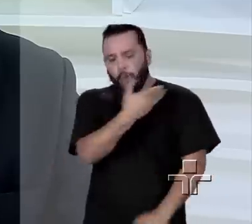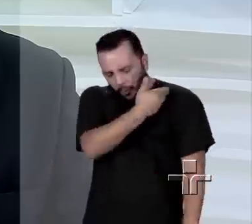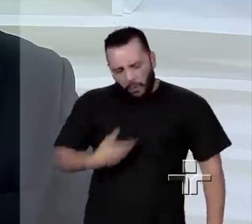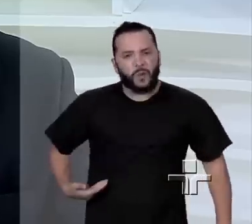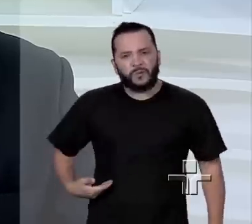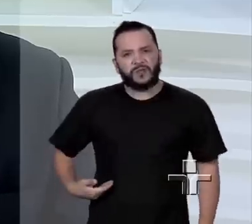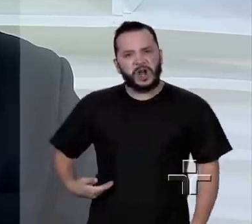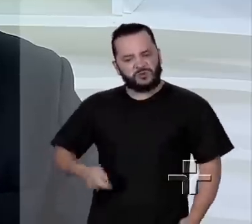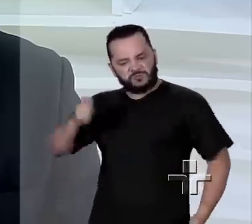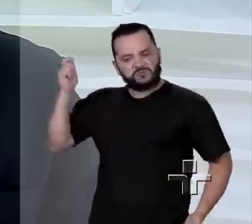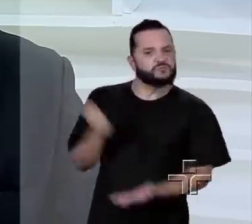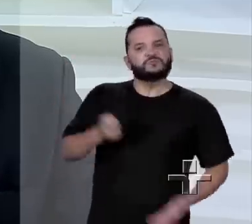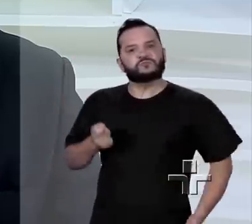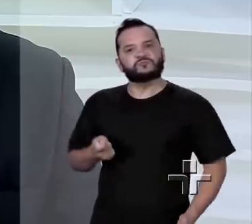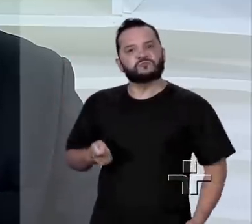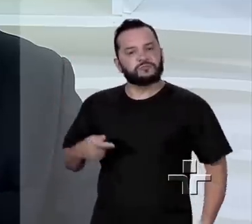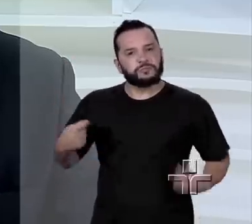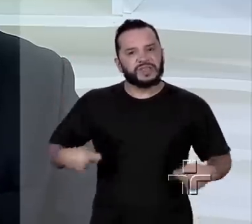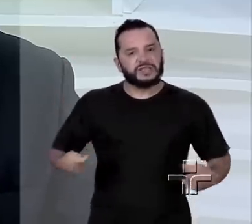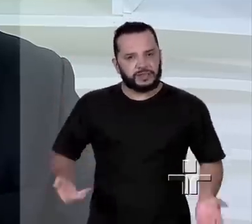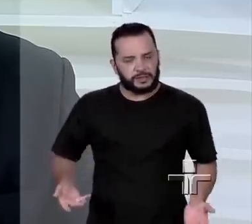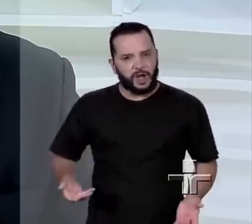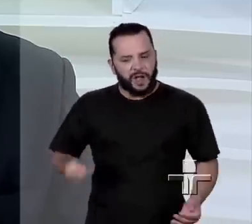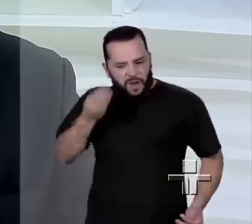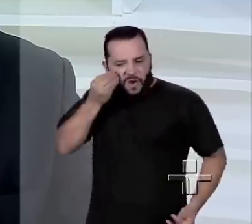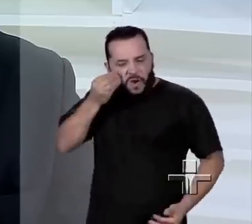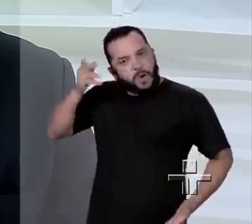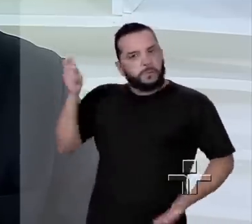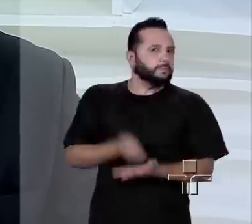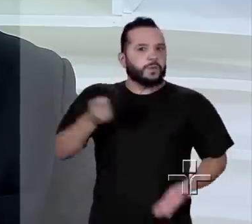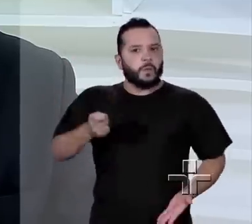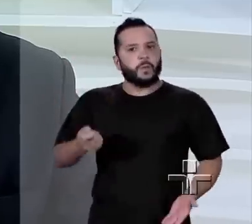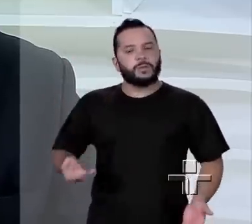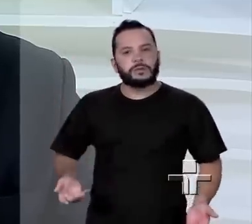oportuna e firme. A